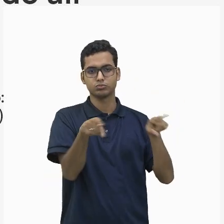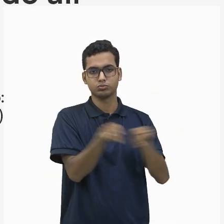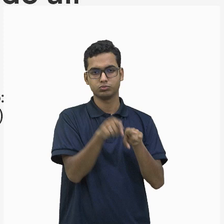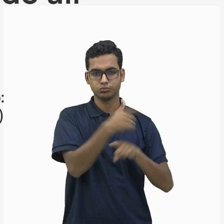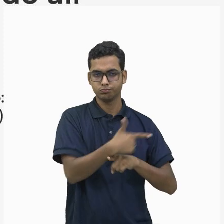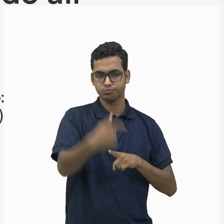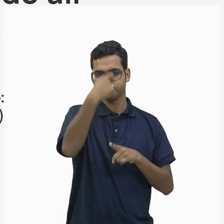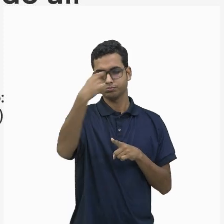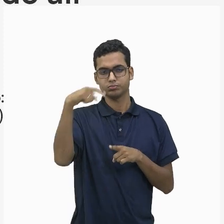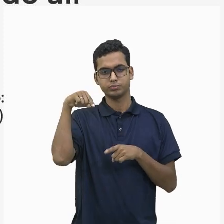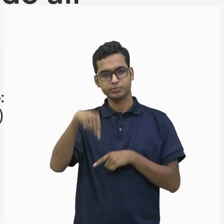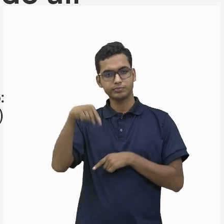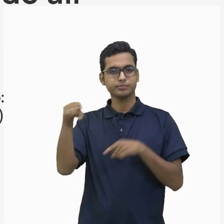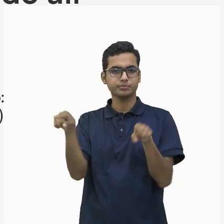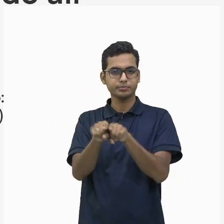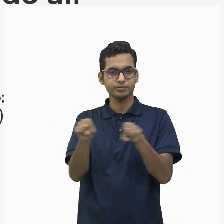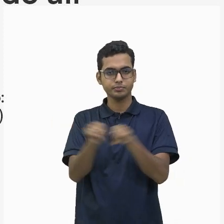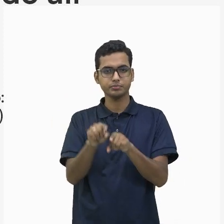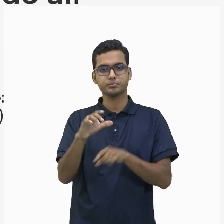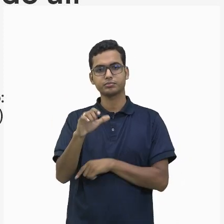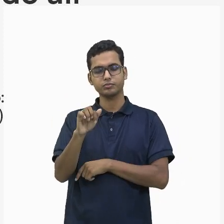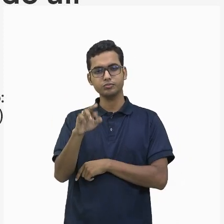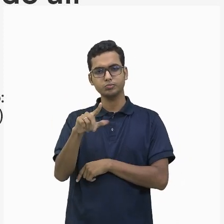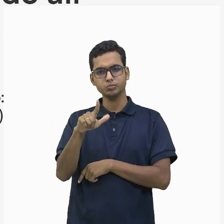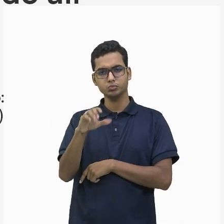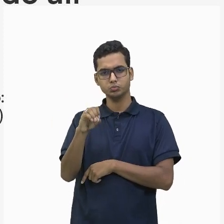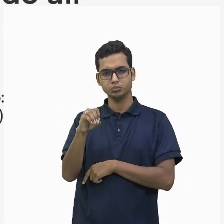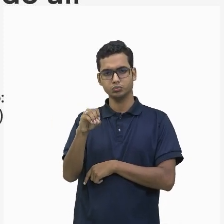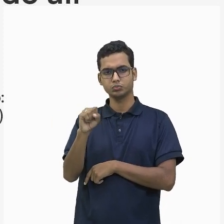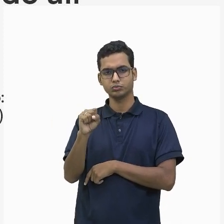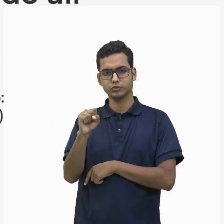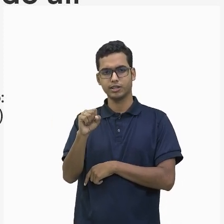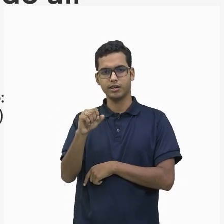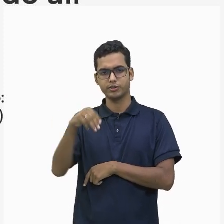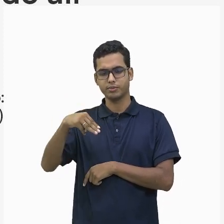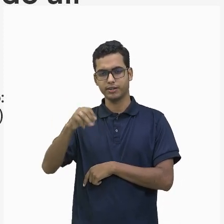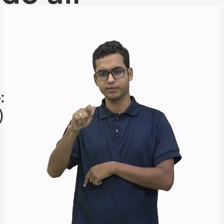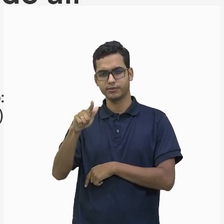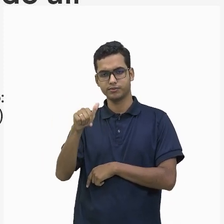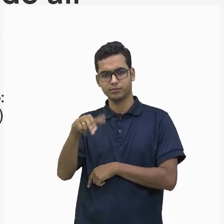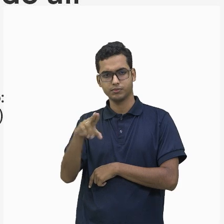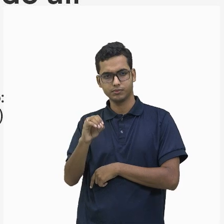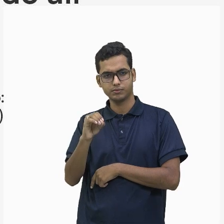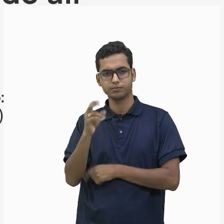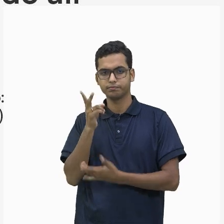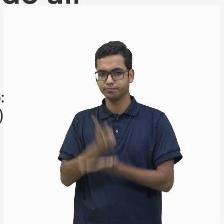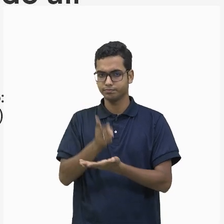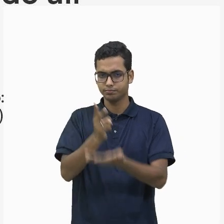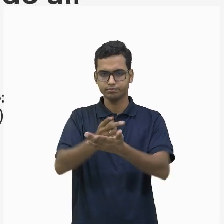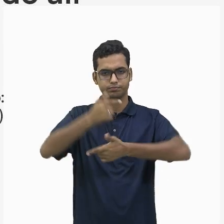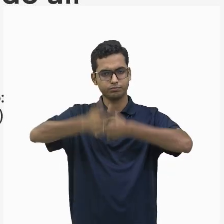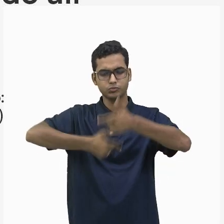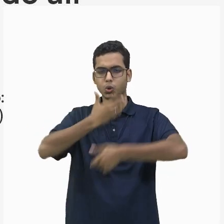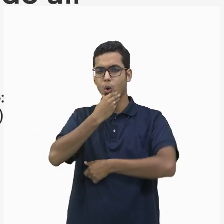Carlos Magno deu continuidade à expansão carolíngia, conquistou, então, territórios no rio Elba,